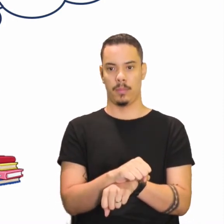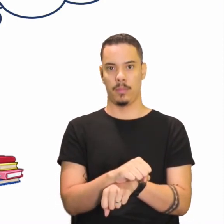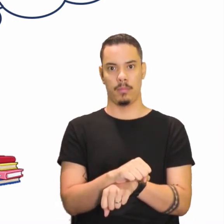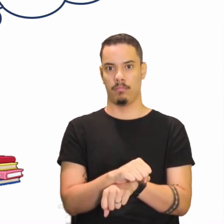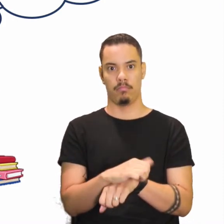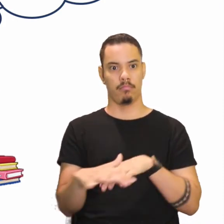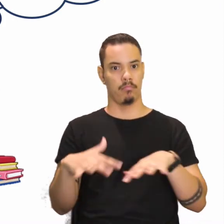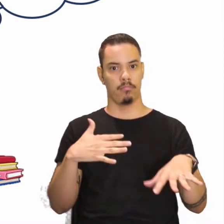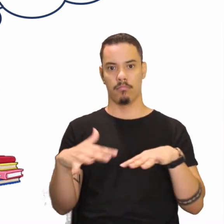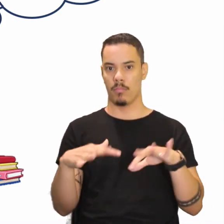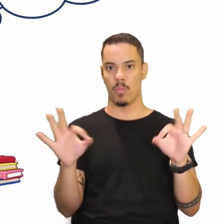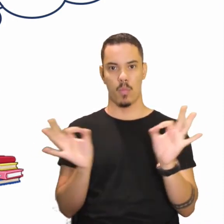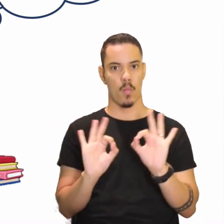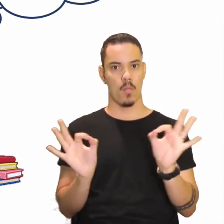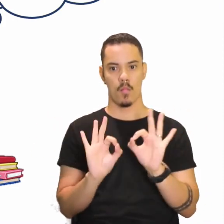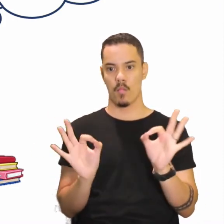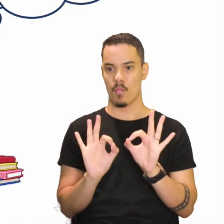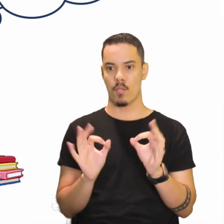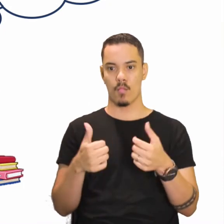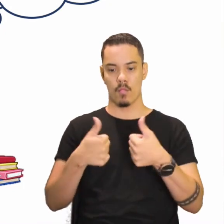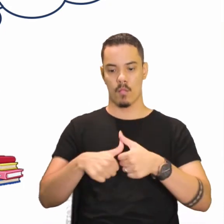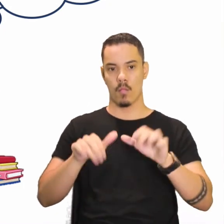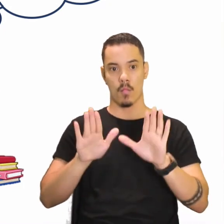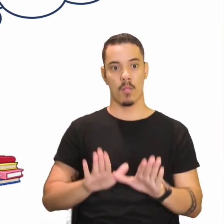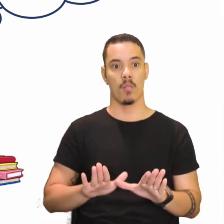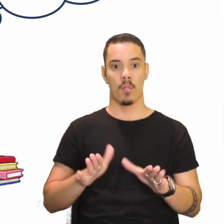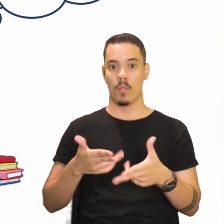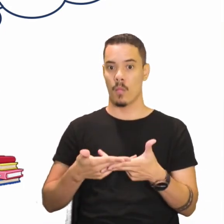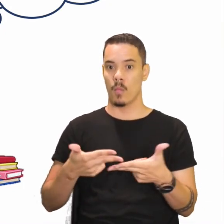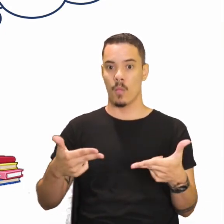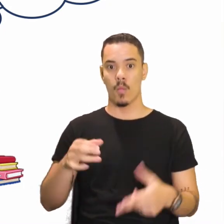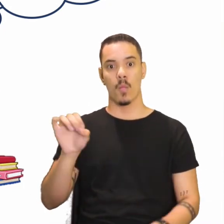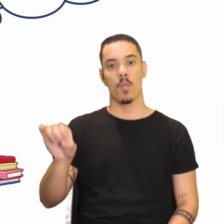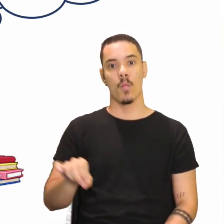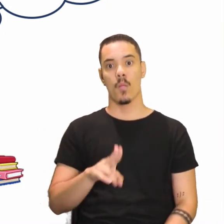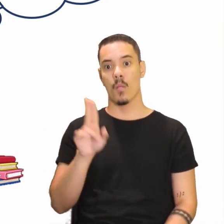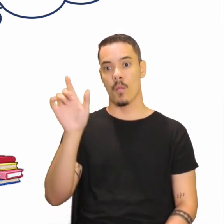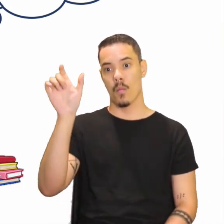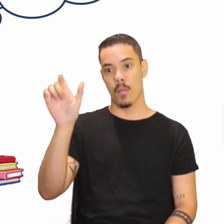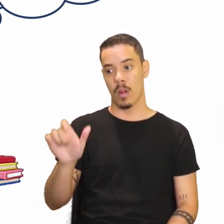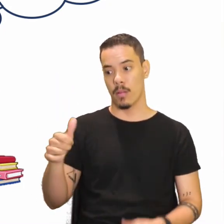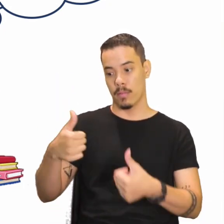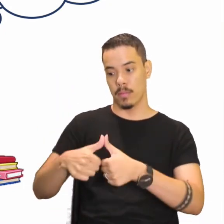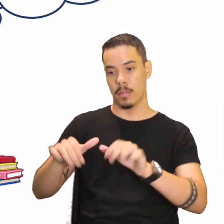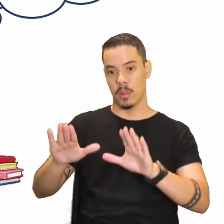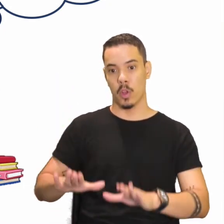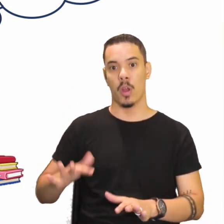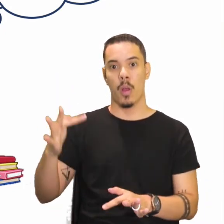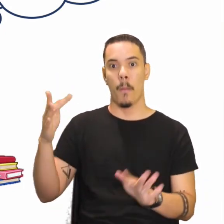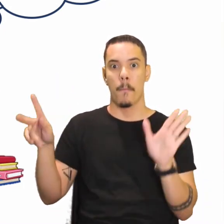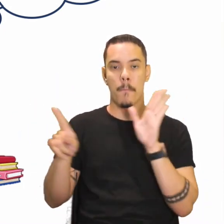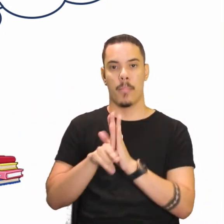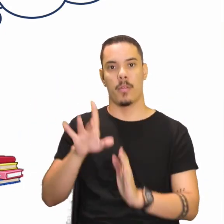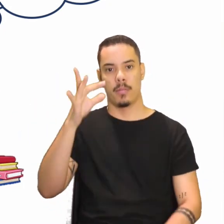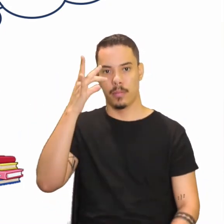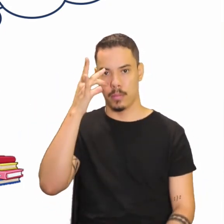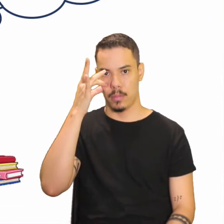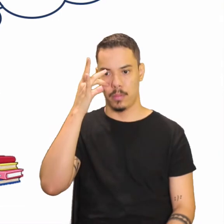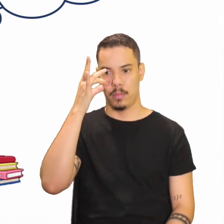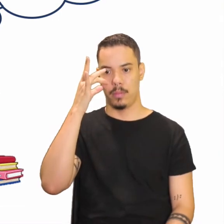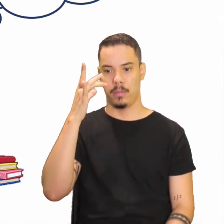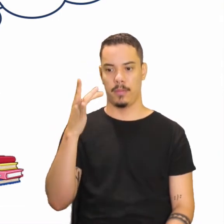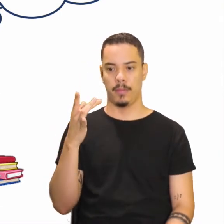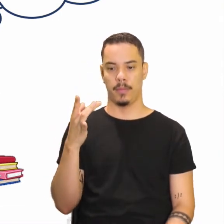Sem movimento. Indica permanência de algo ou alguém em determinado local físico.